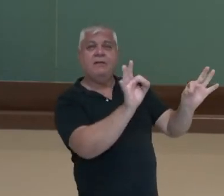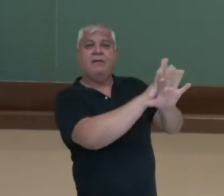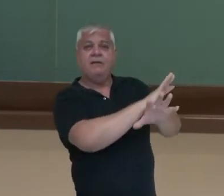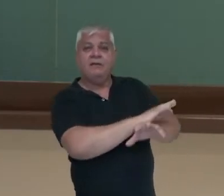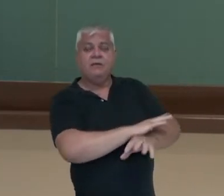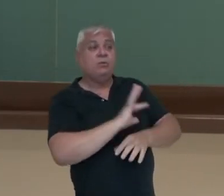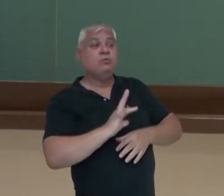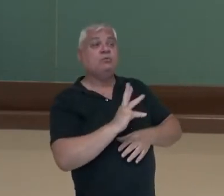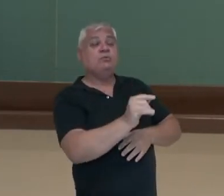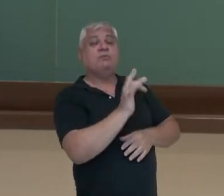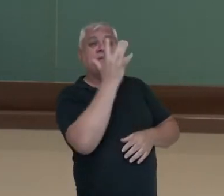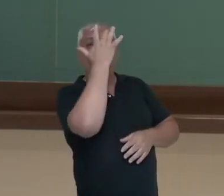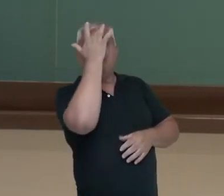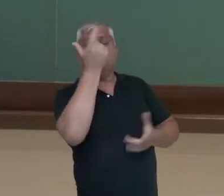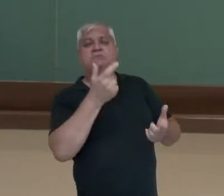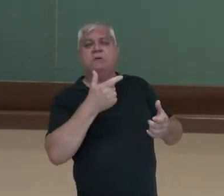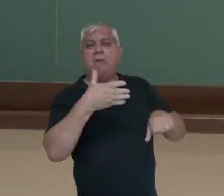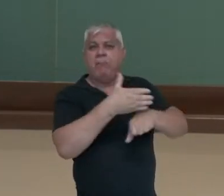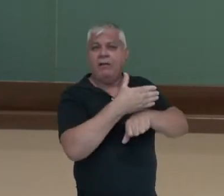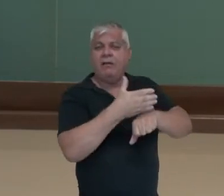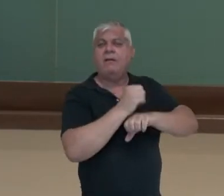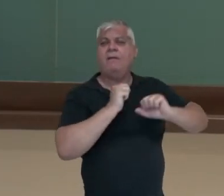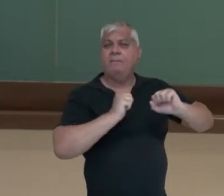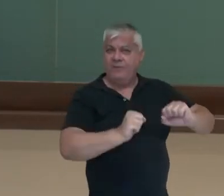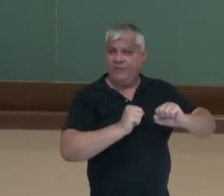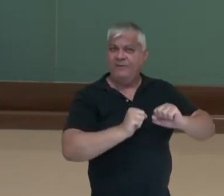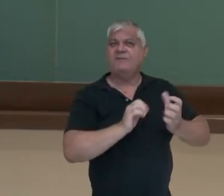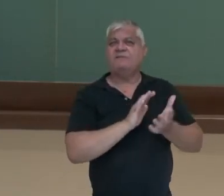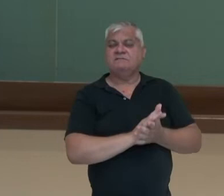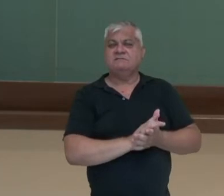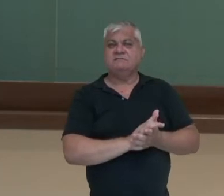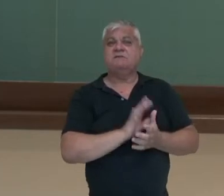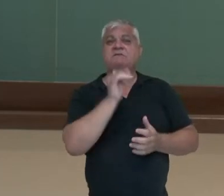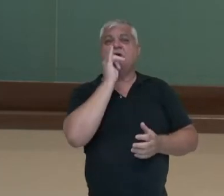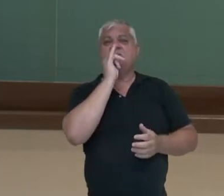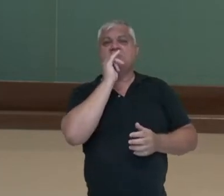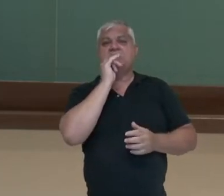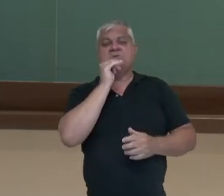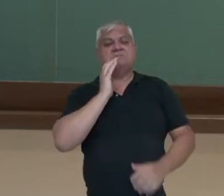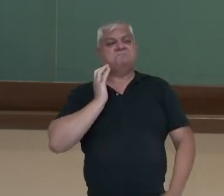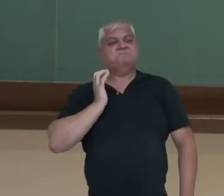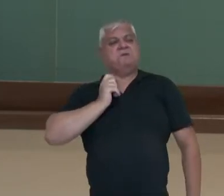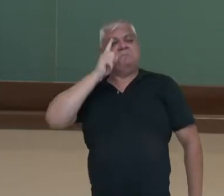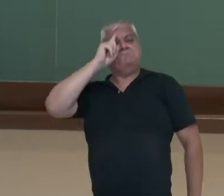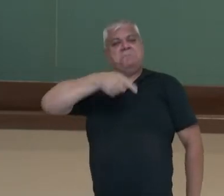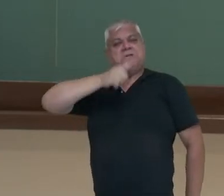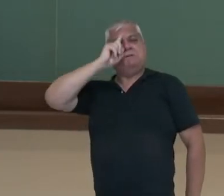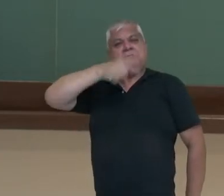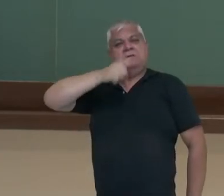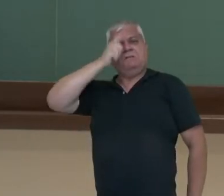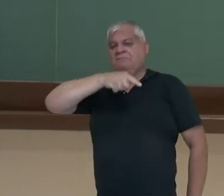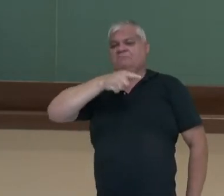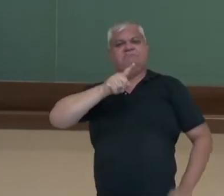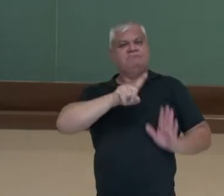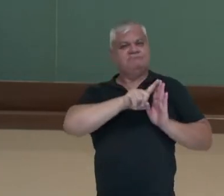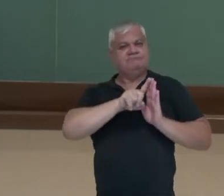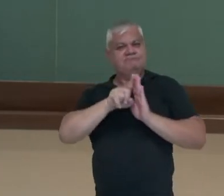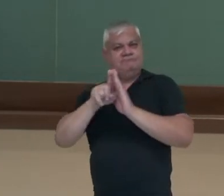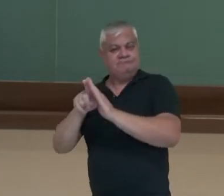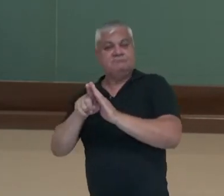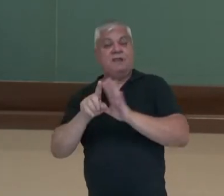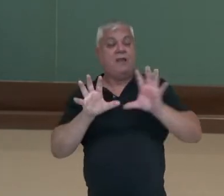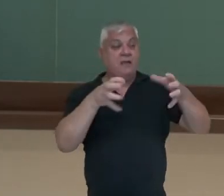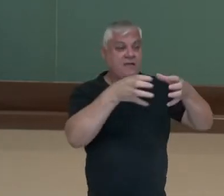coletiva. Isso tira, né, de cena a figura do aristocrata que tem um poder concentrado e coloca